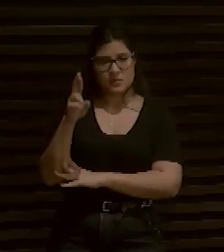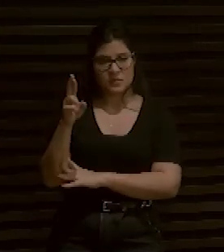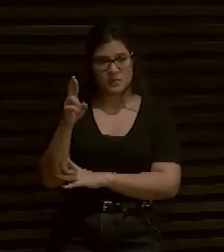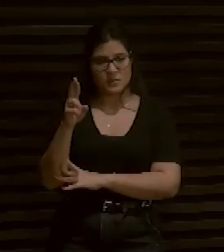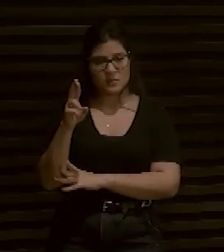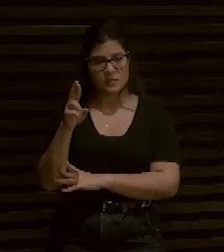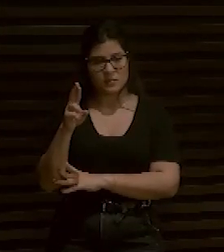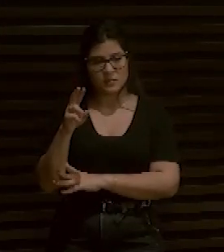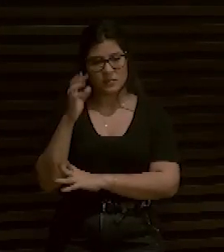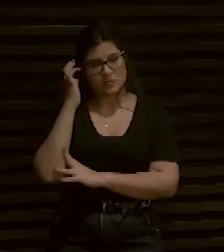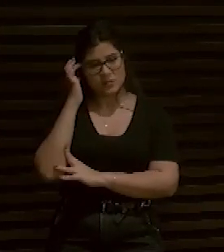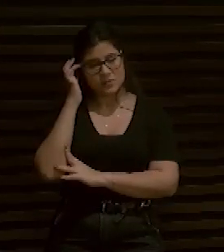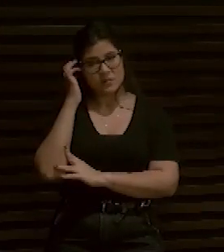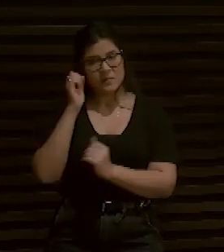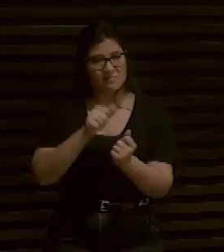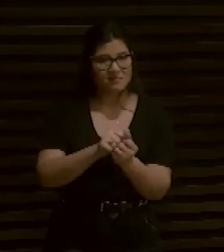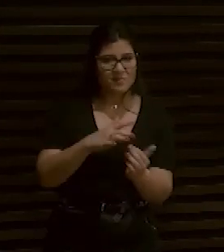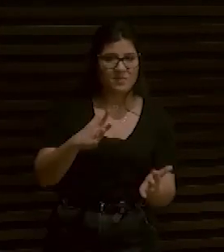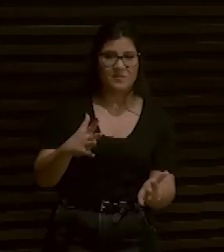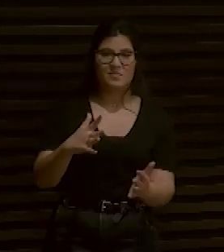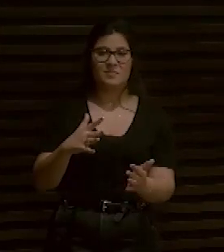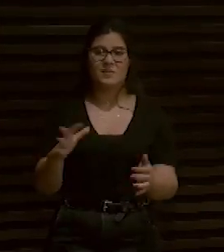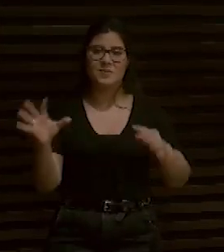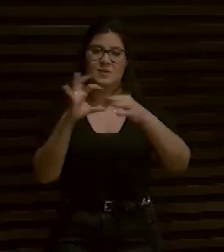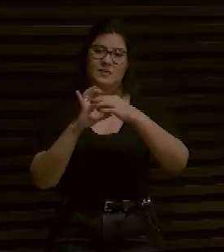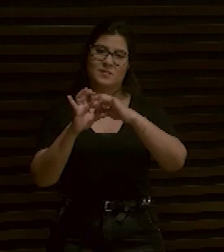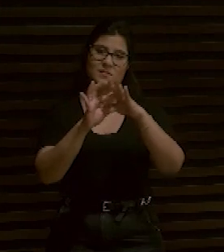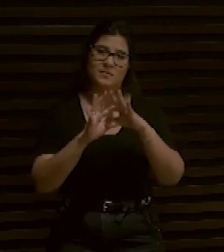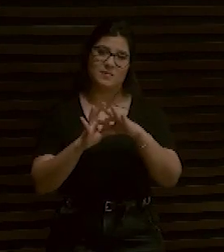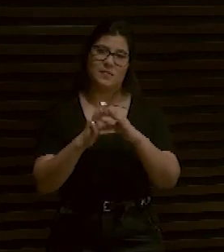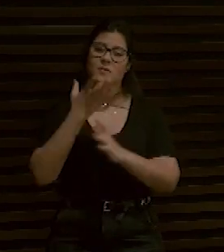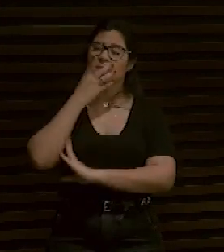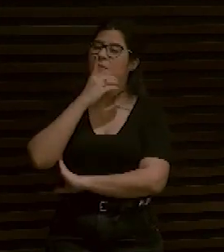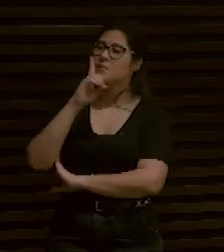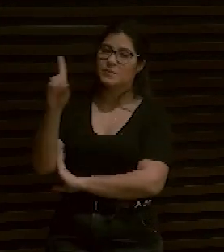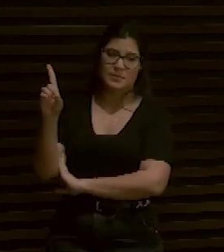com o Senhor. Que privilégio é para nós desfrutar de um relacionamento íntimo com o Pai.